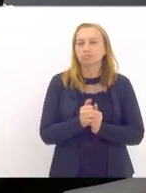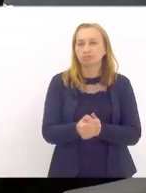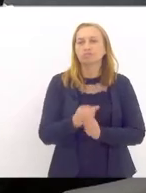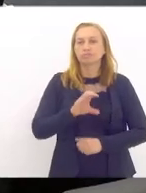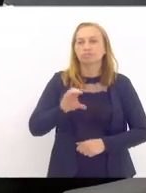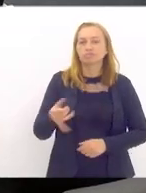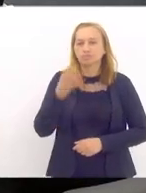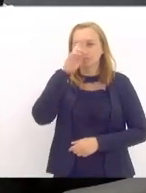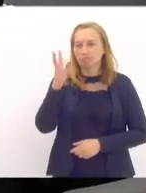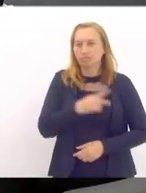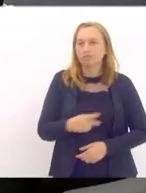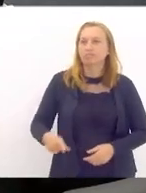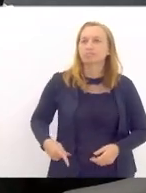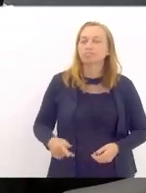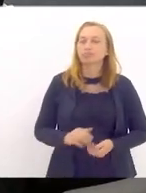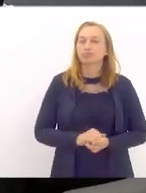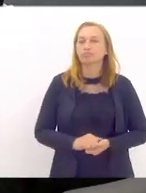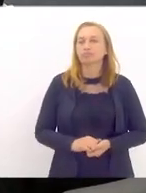senhor